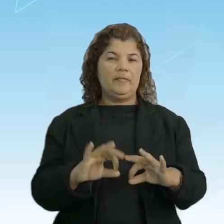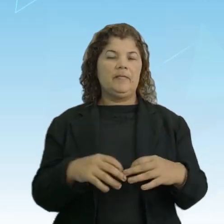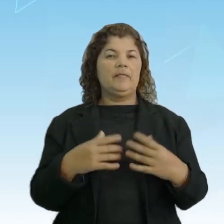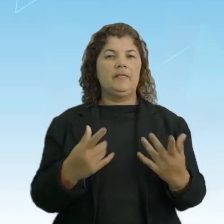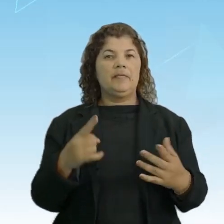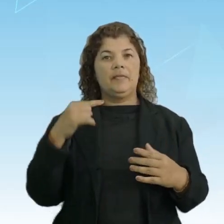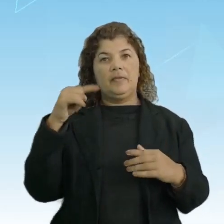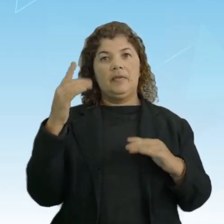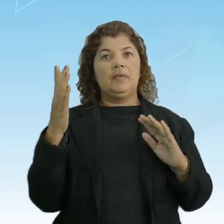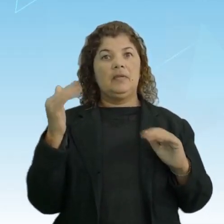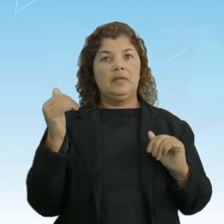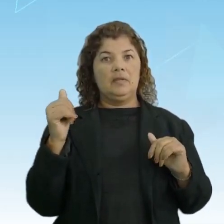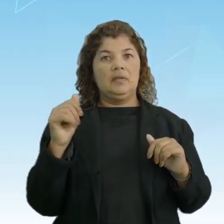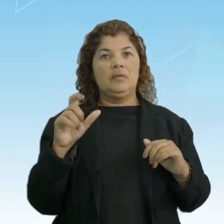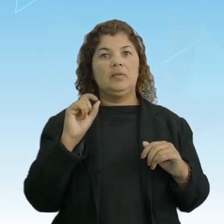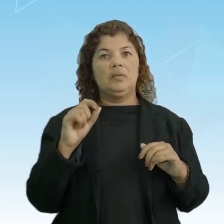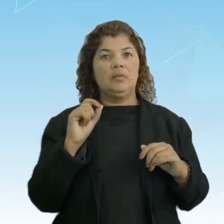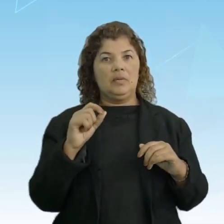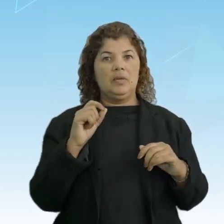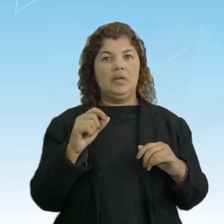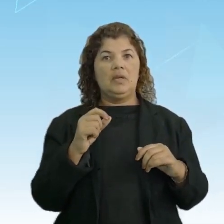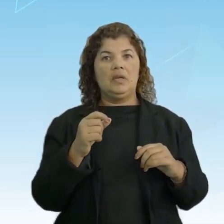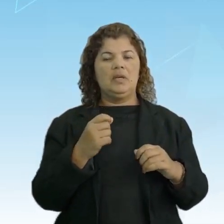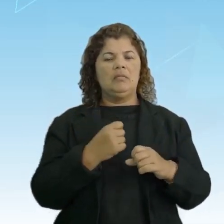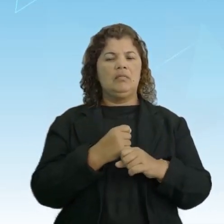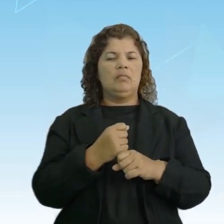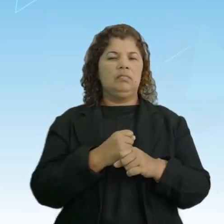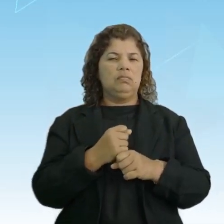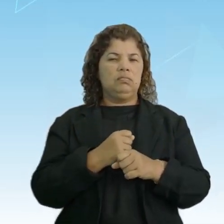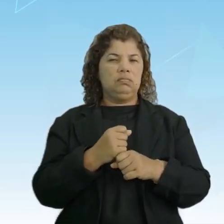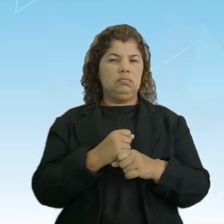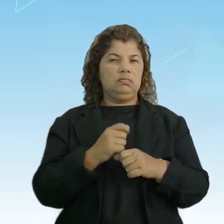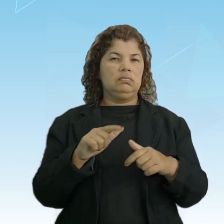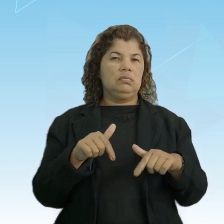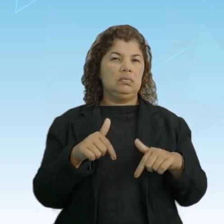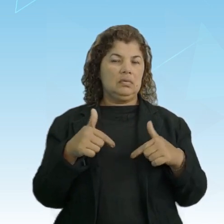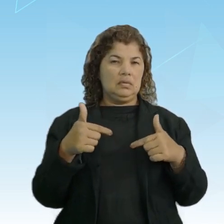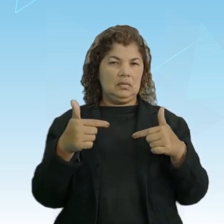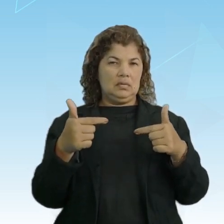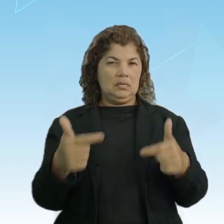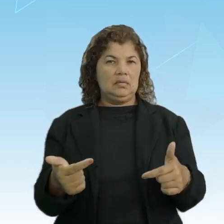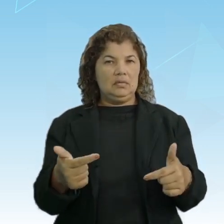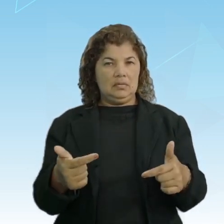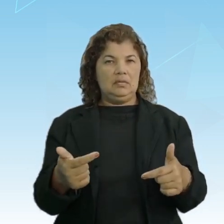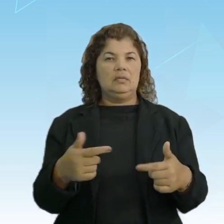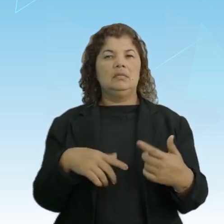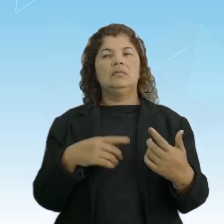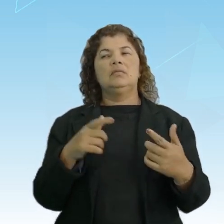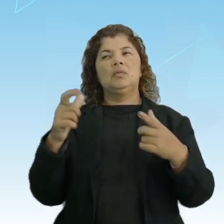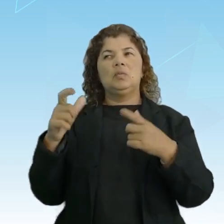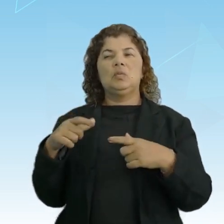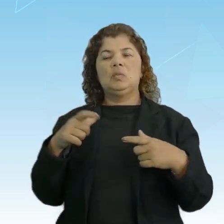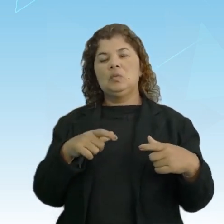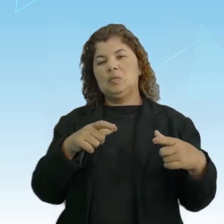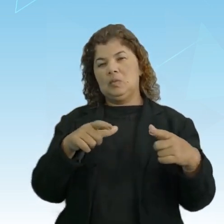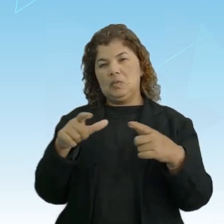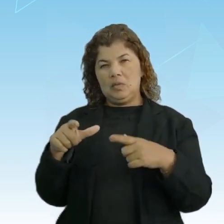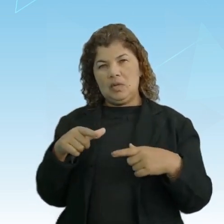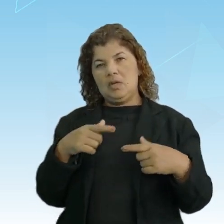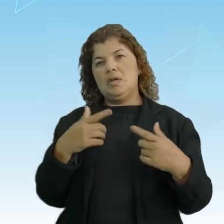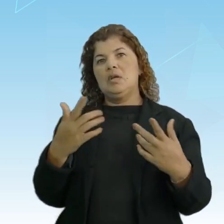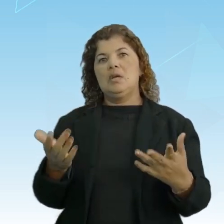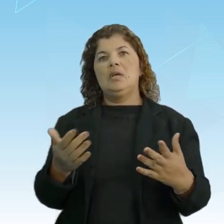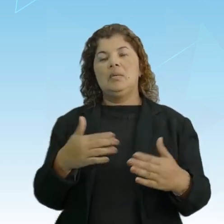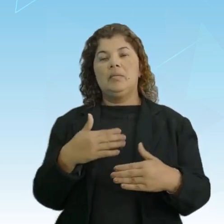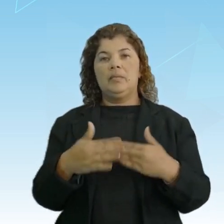espanhóis haviam que passado séculos lutando contra os muçulmanos na Península Ibérica em um processo